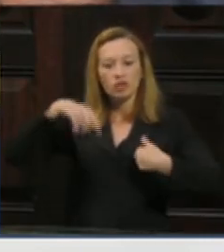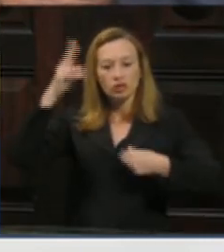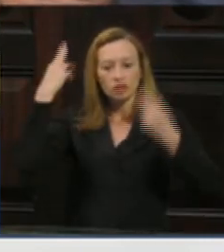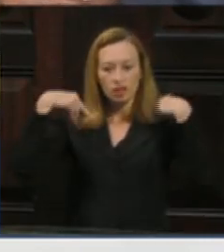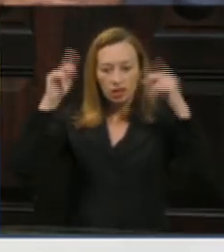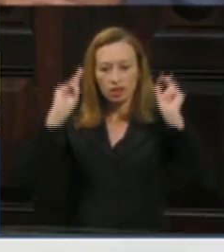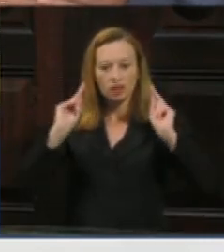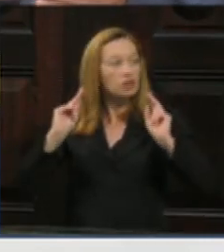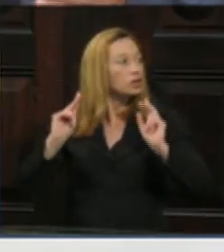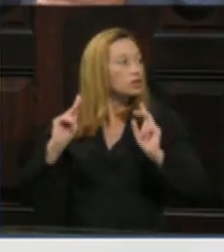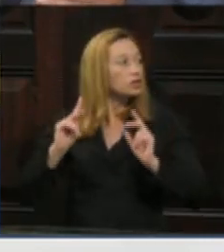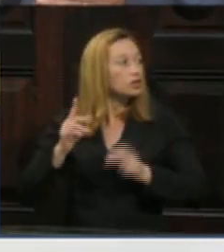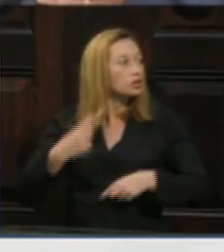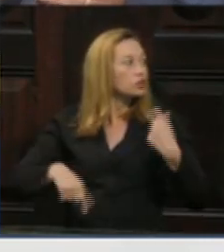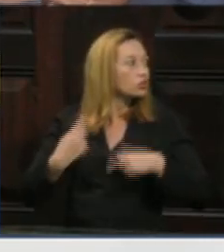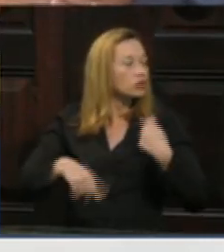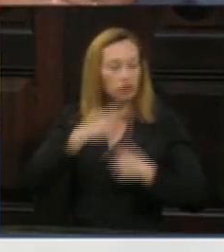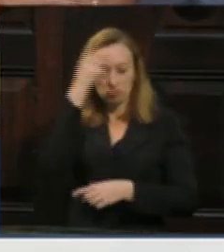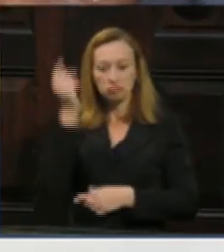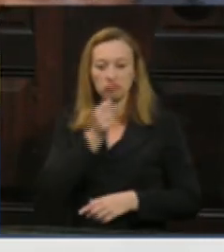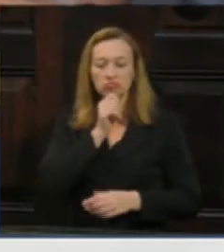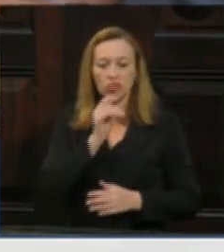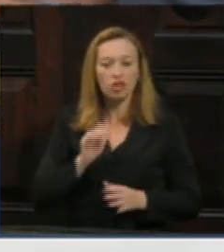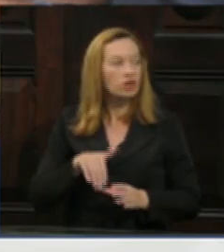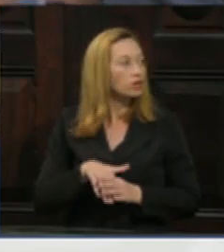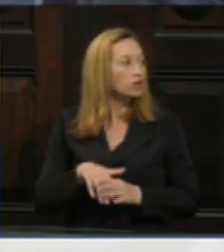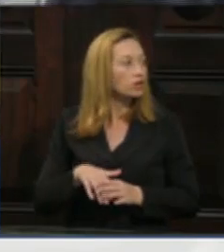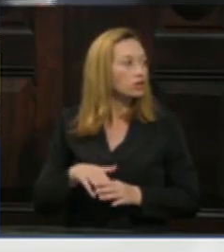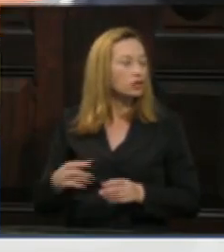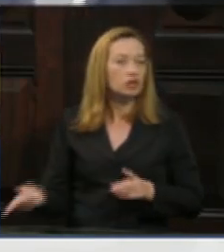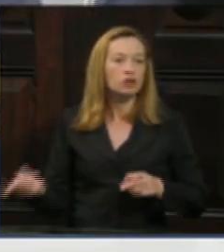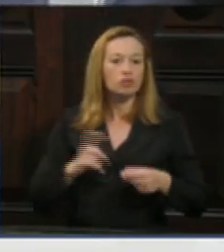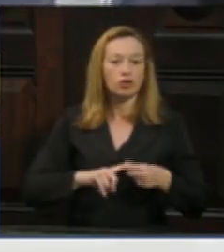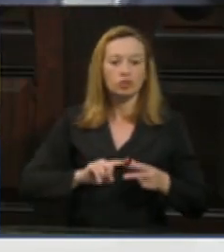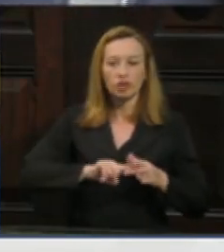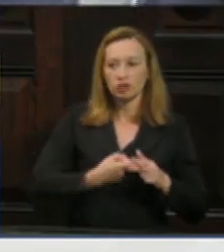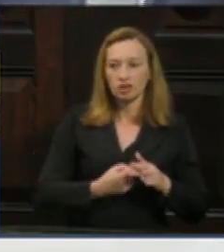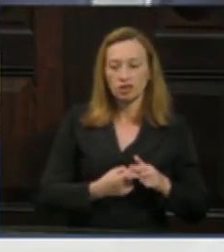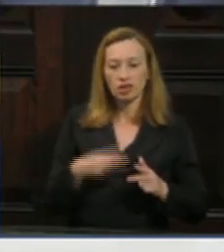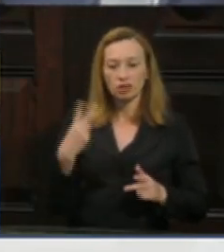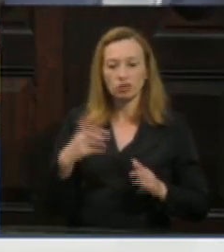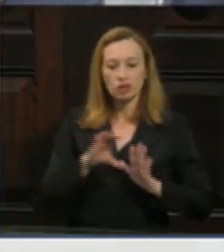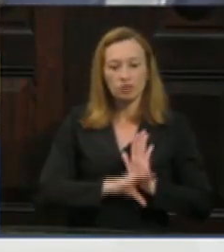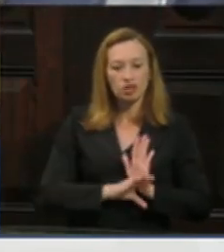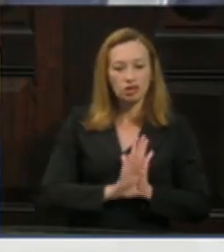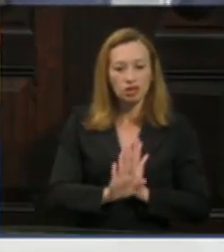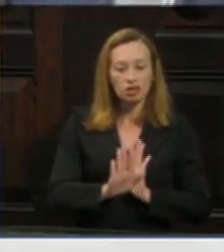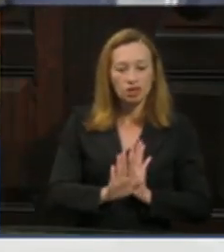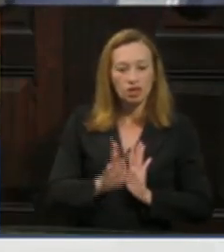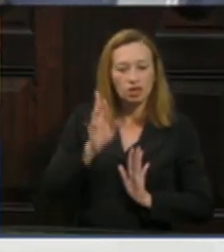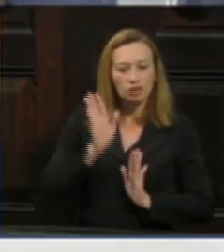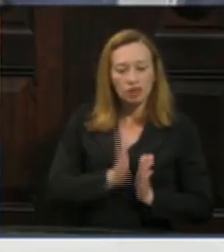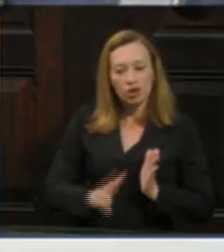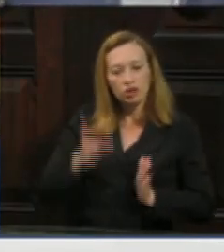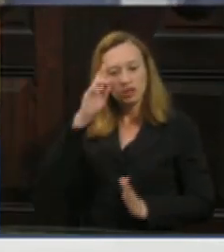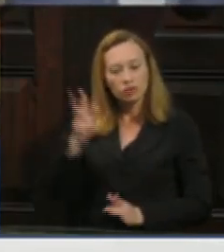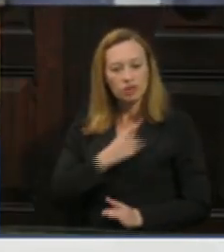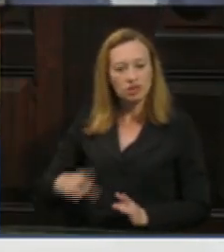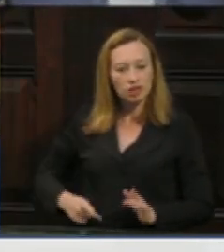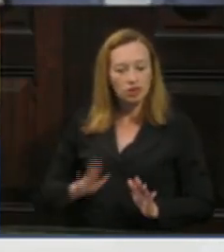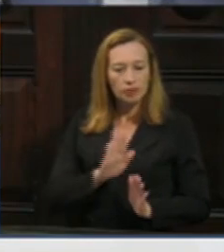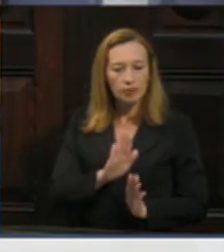Em primeira discussão, projeto de lei 1163/2015, da autoria do deputado Jorge Felipe Neto, que altera a lei 4528, de 28 de março de